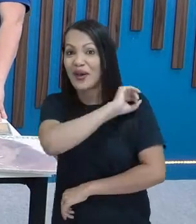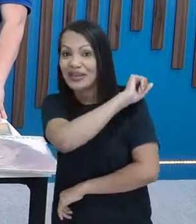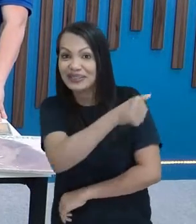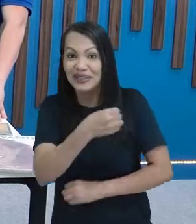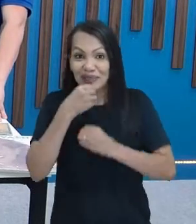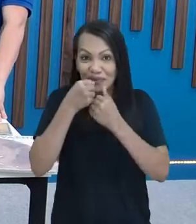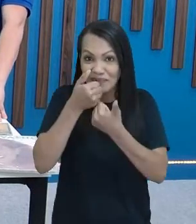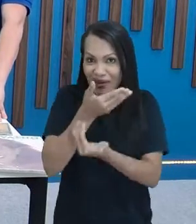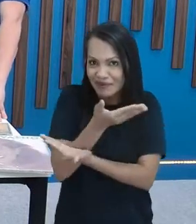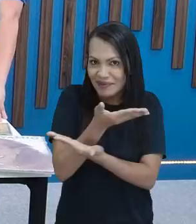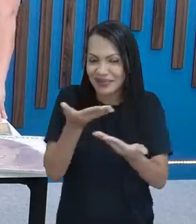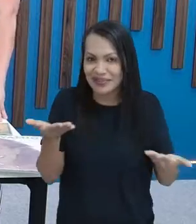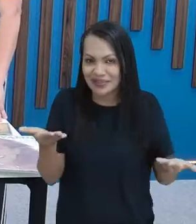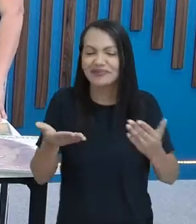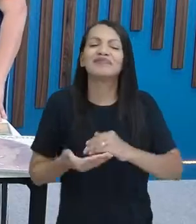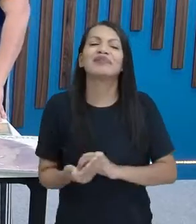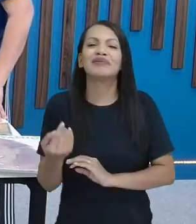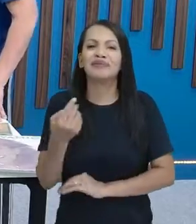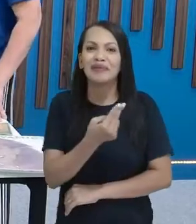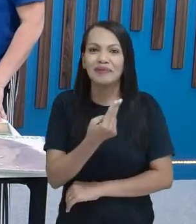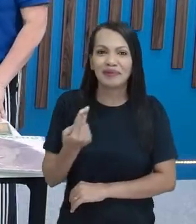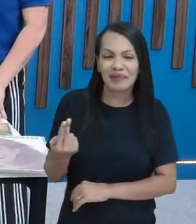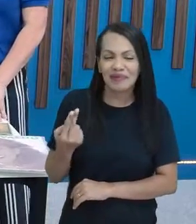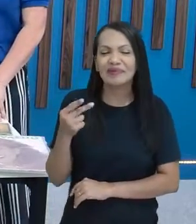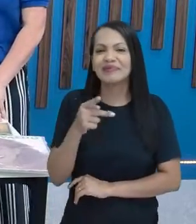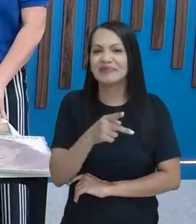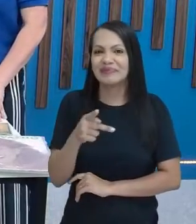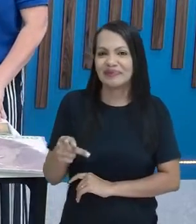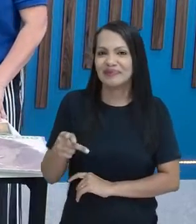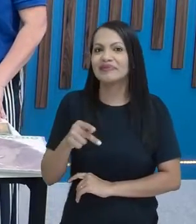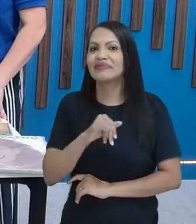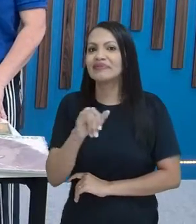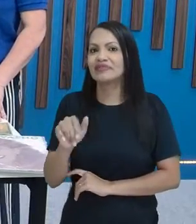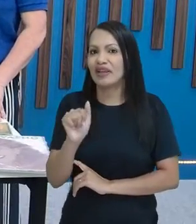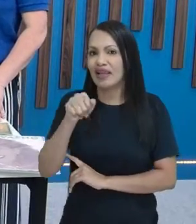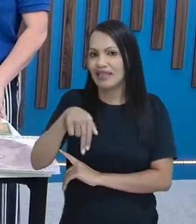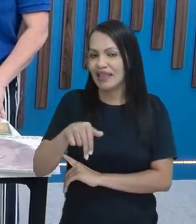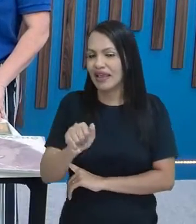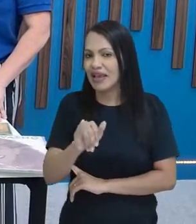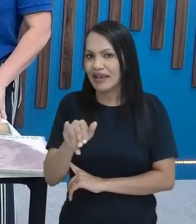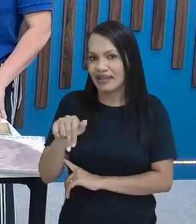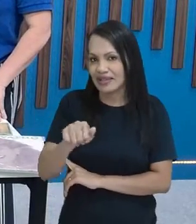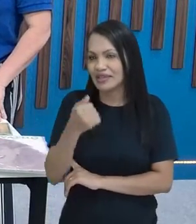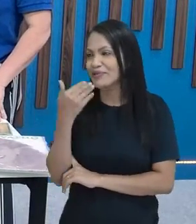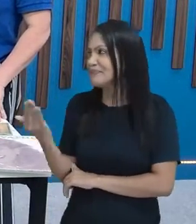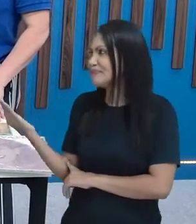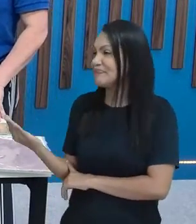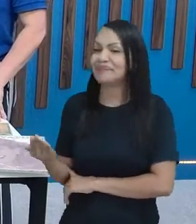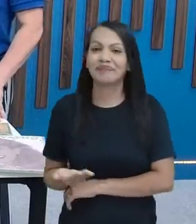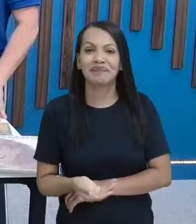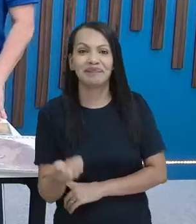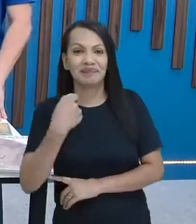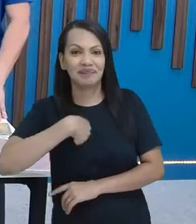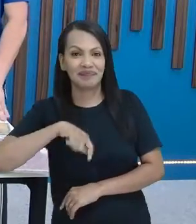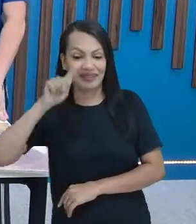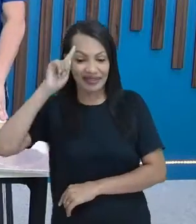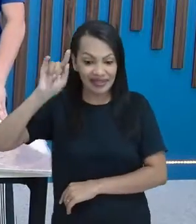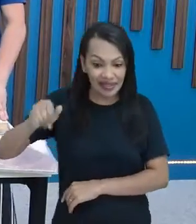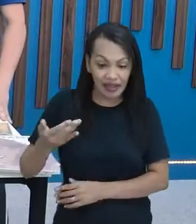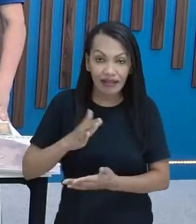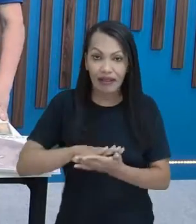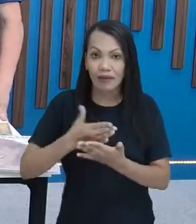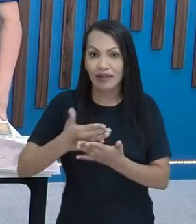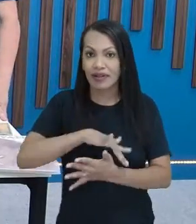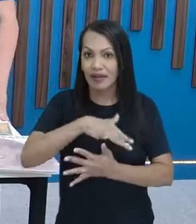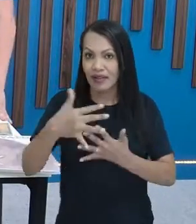Olá, tudo bem com vocês? Eu sou a professora Janaína Cabral, esse é meu sinal, vocês já sabem. Jéssica está fazendo a interpretação em Libras